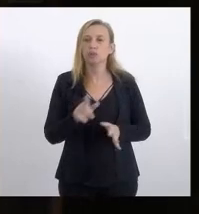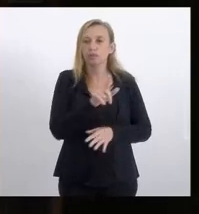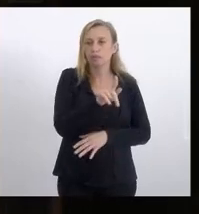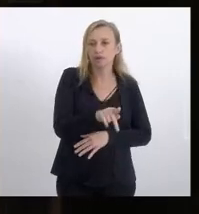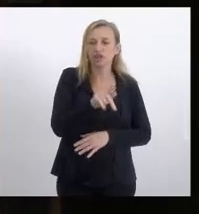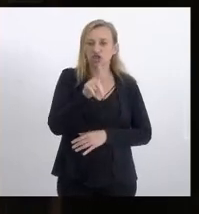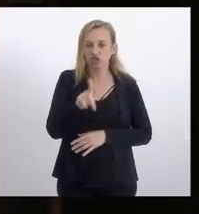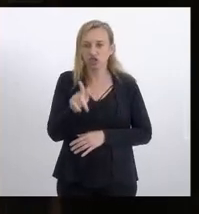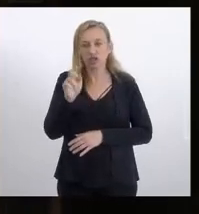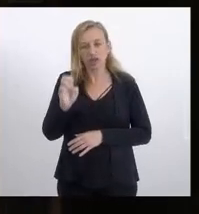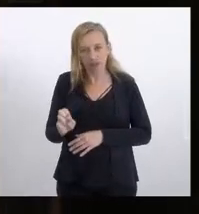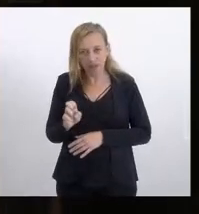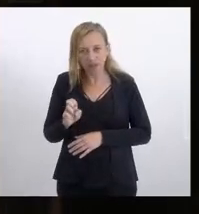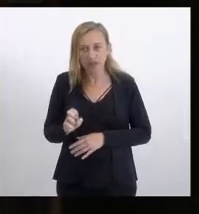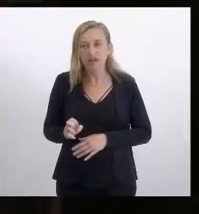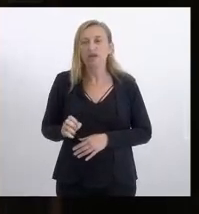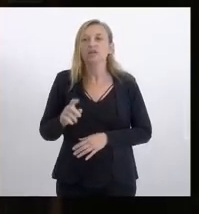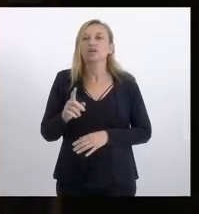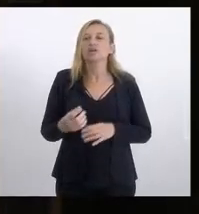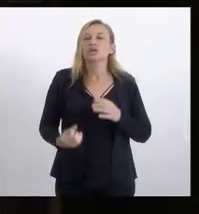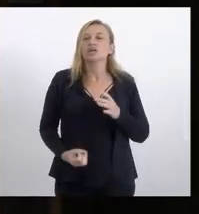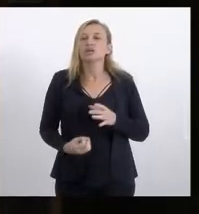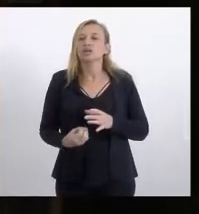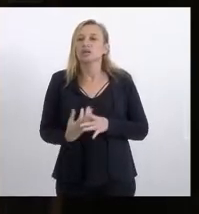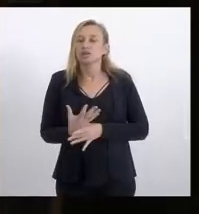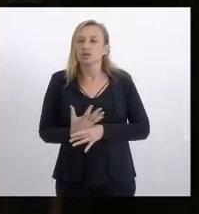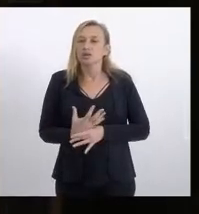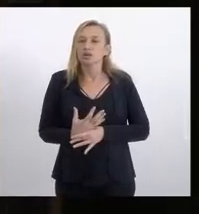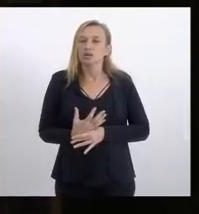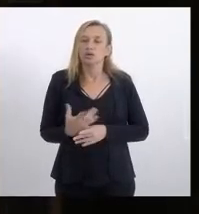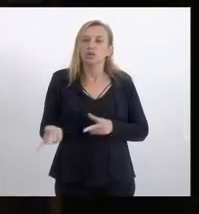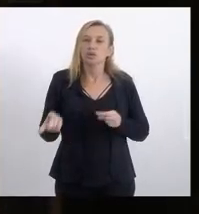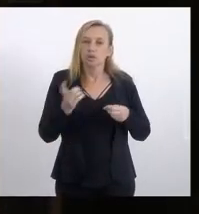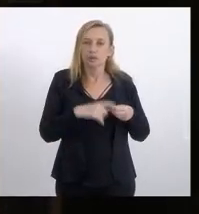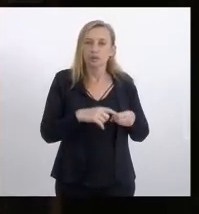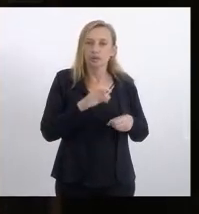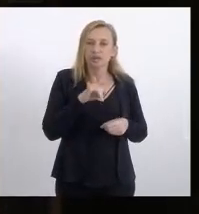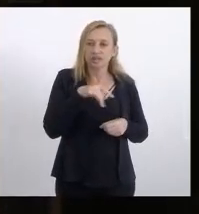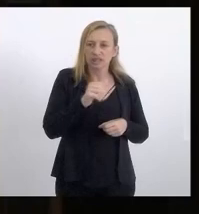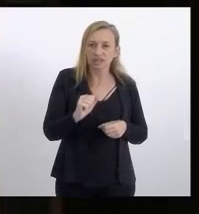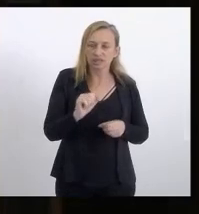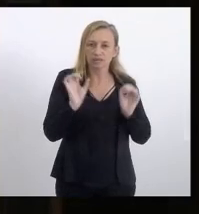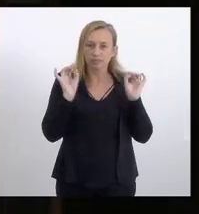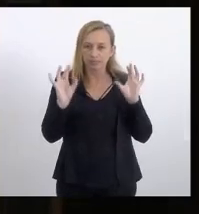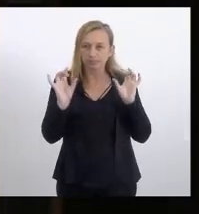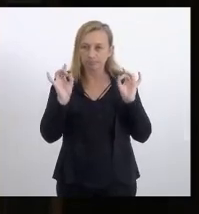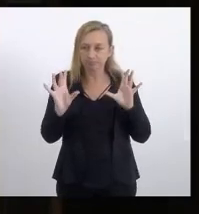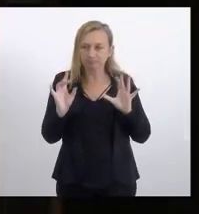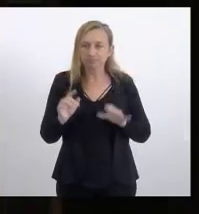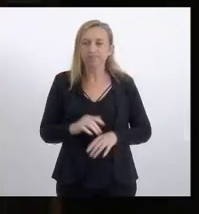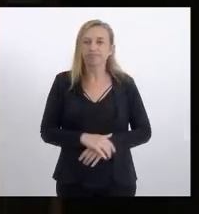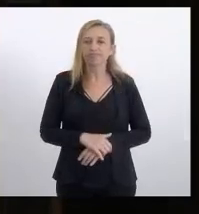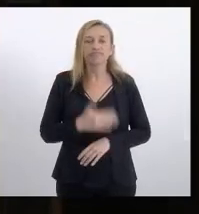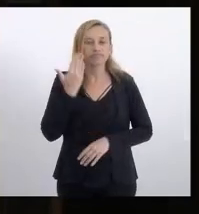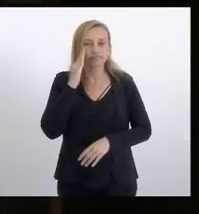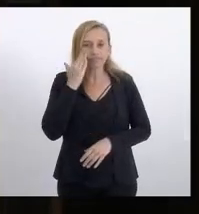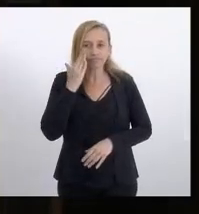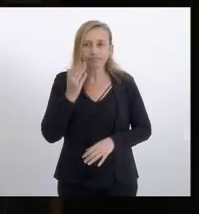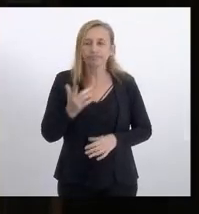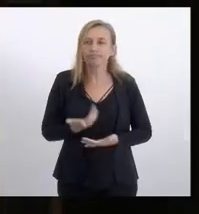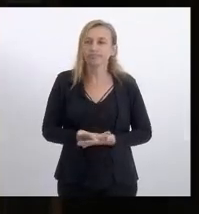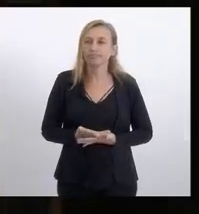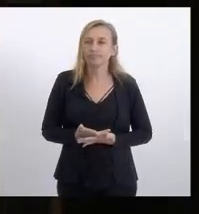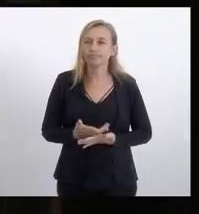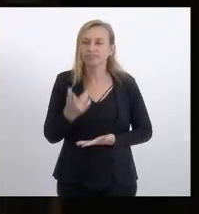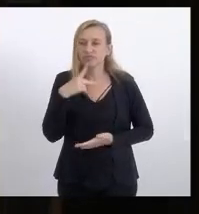pgr o e apoio à pgr que fundamentou o retorno da licença especial ela ela entendeu o que